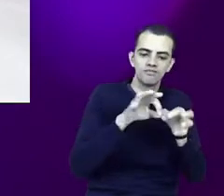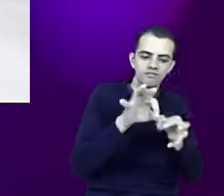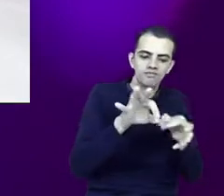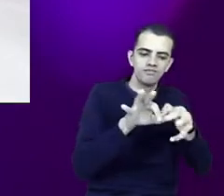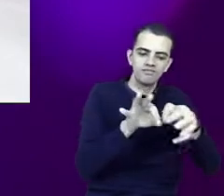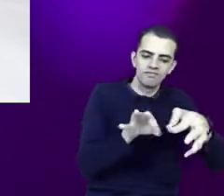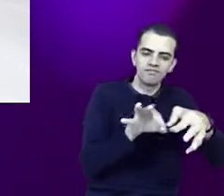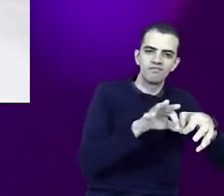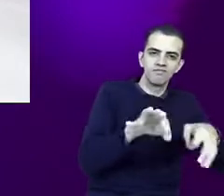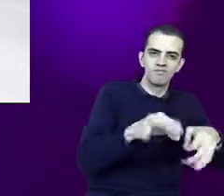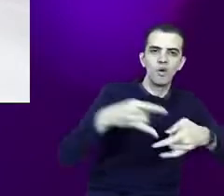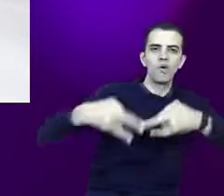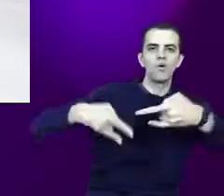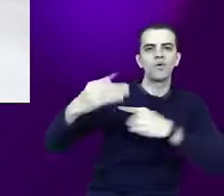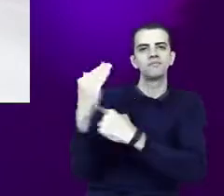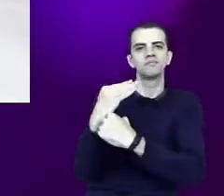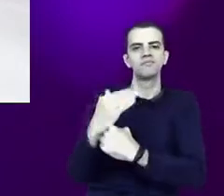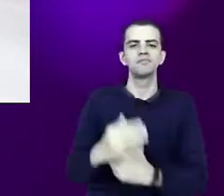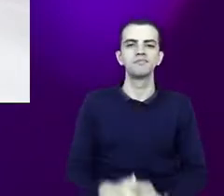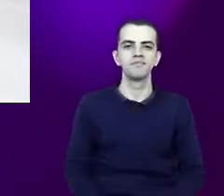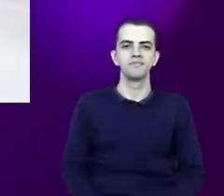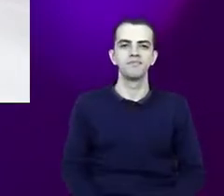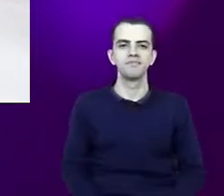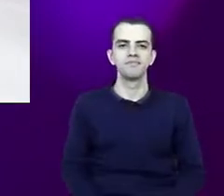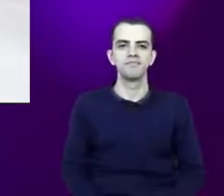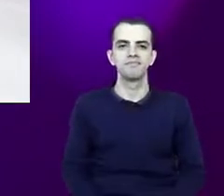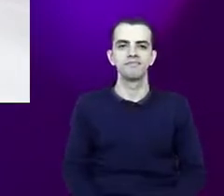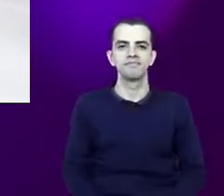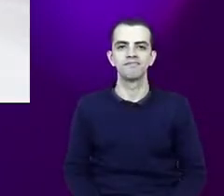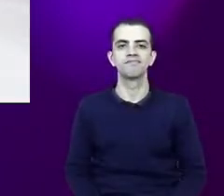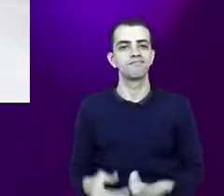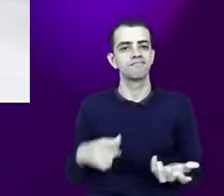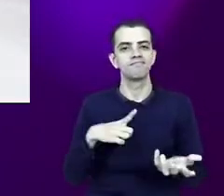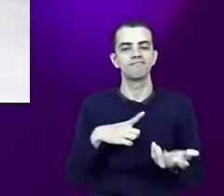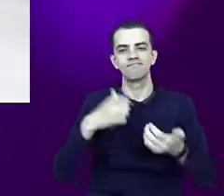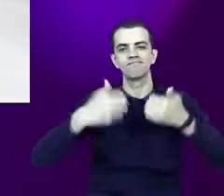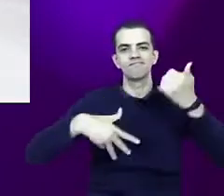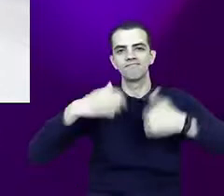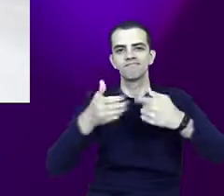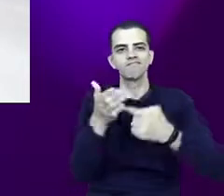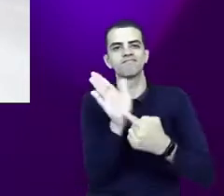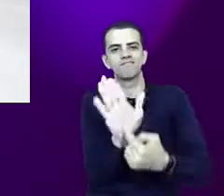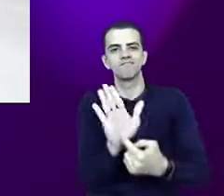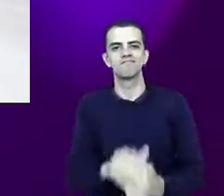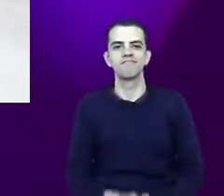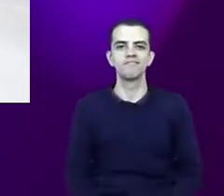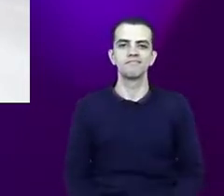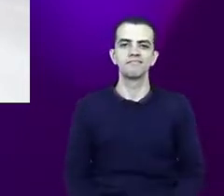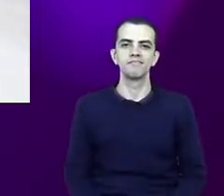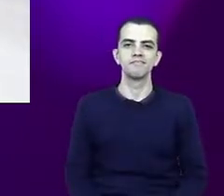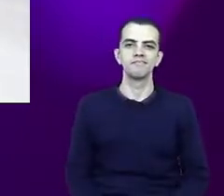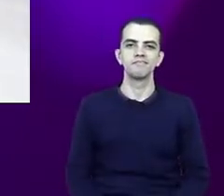nos ajuda na nossa cirurgia. Era isso também que eu tinha para apresentar.